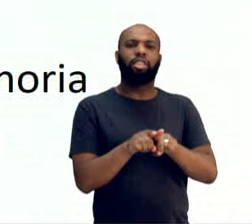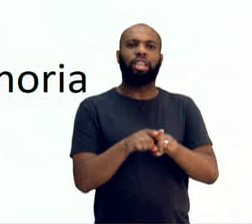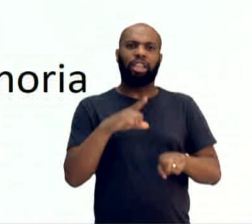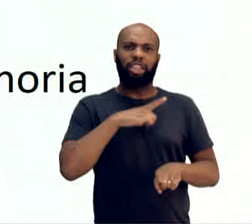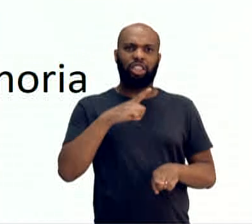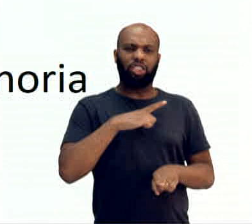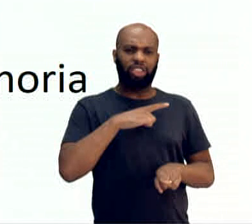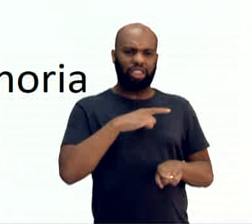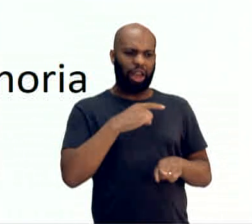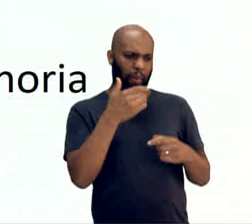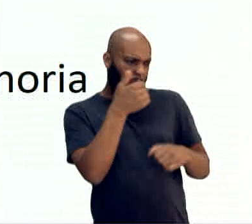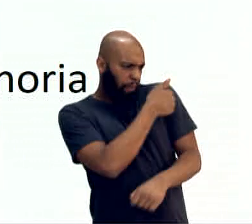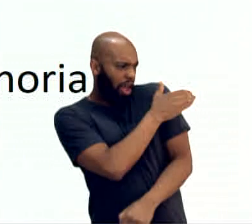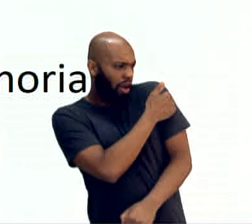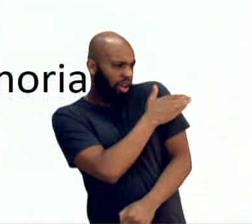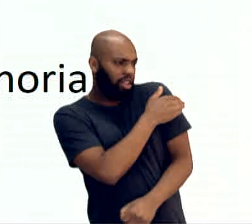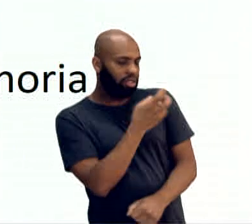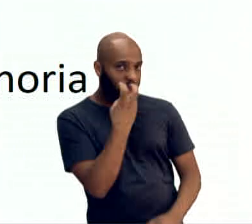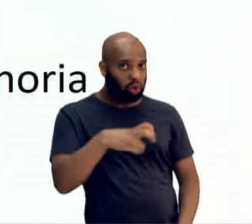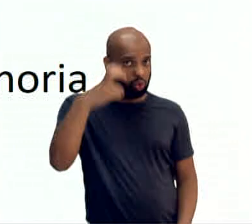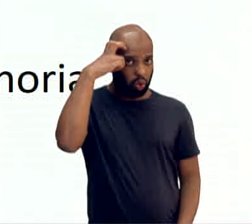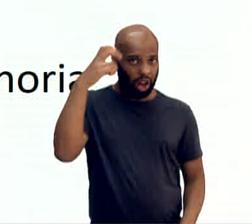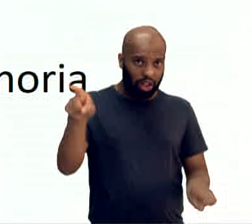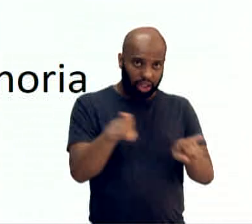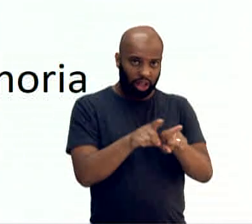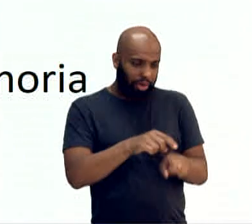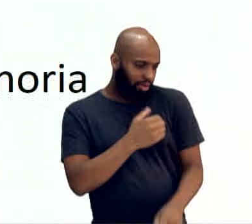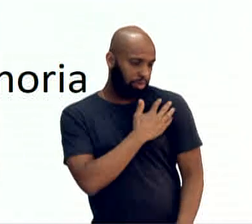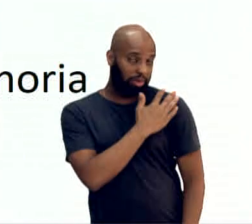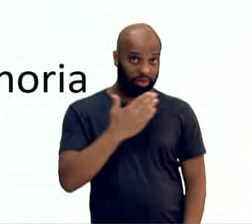preconceito cultural e o militarismo.